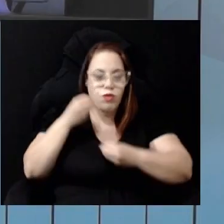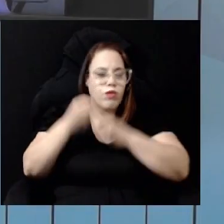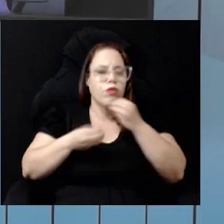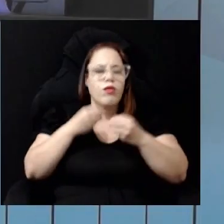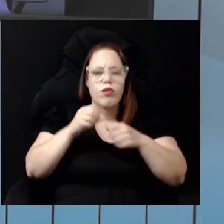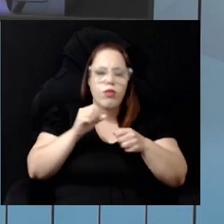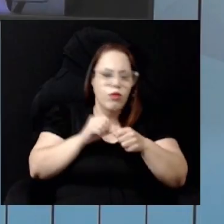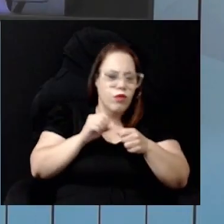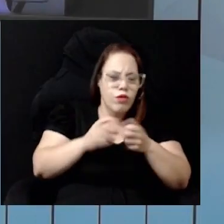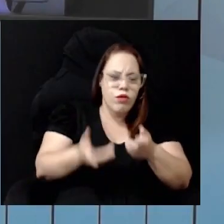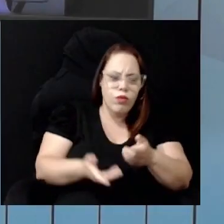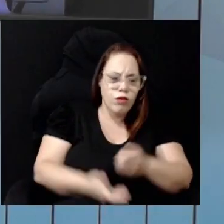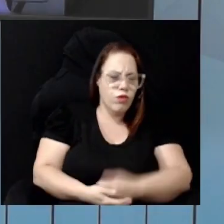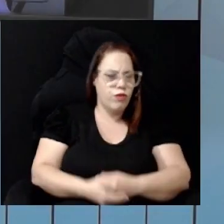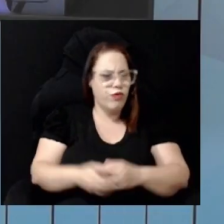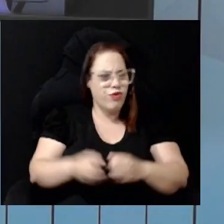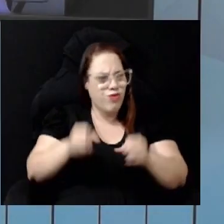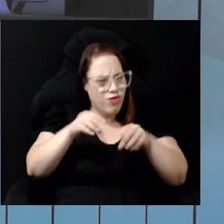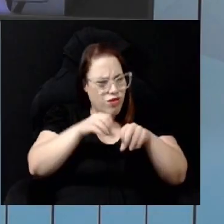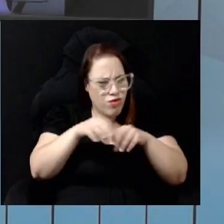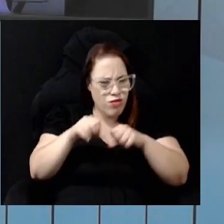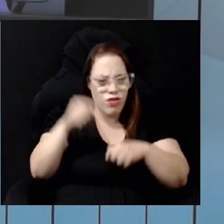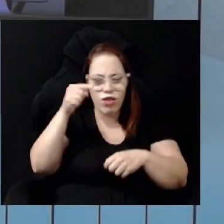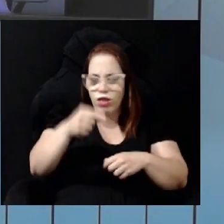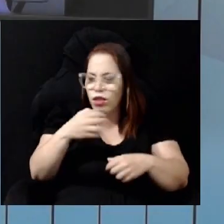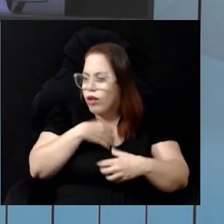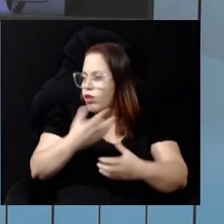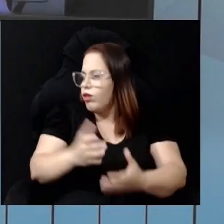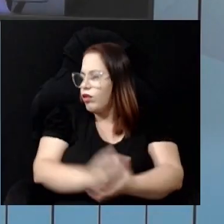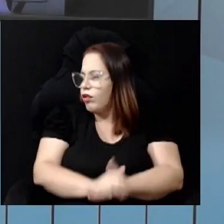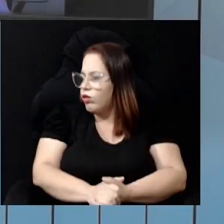podem também ser orientados nesse sentido?